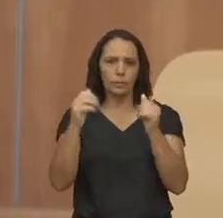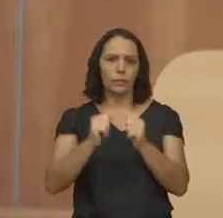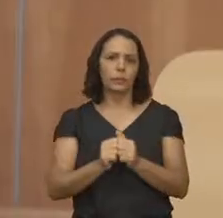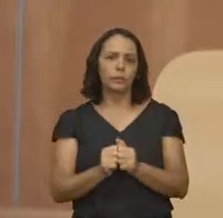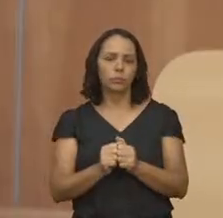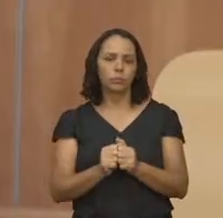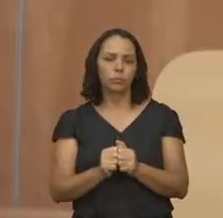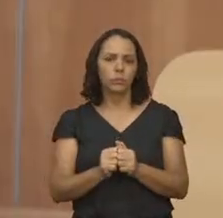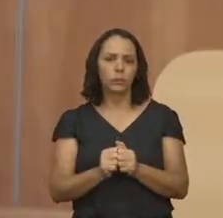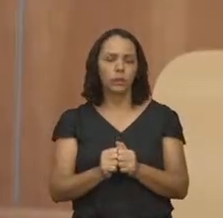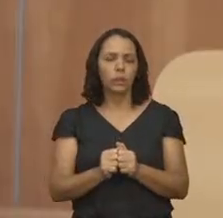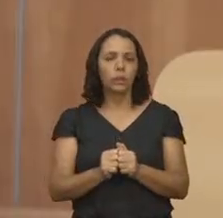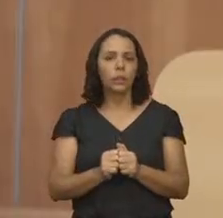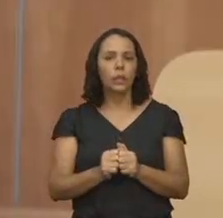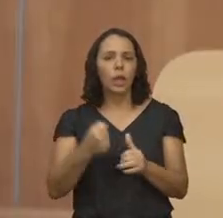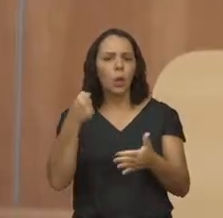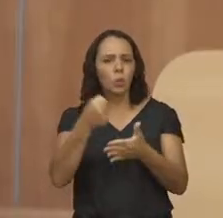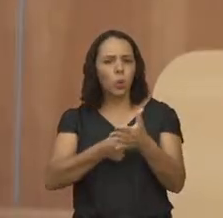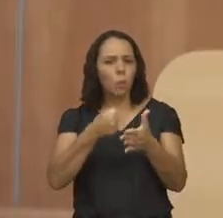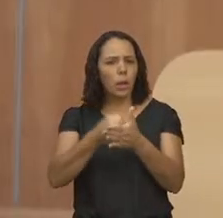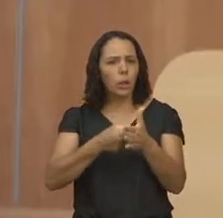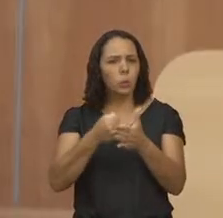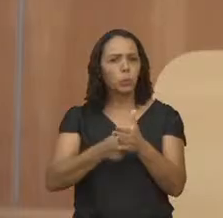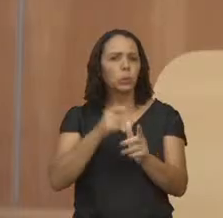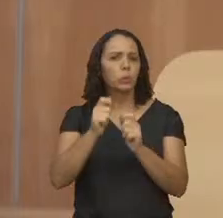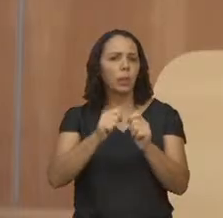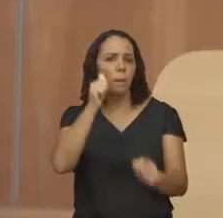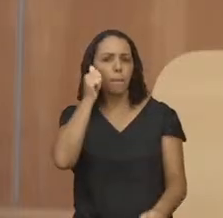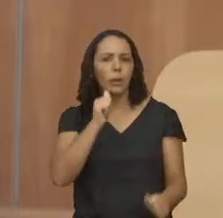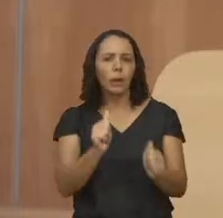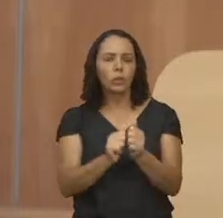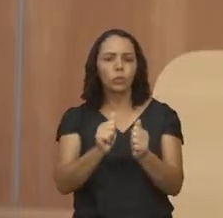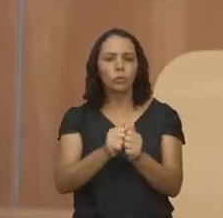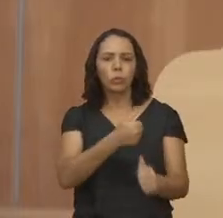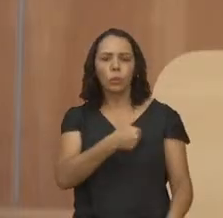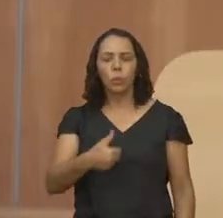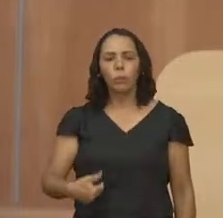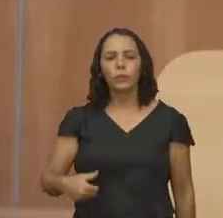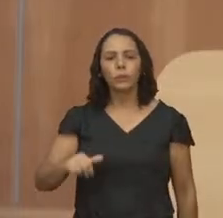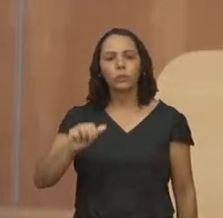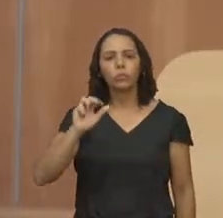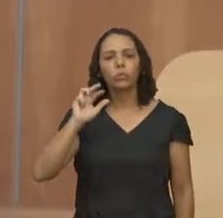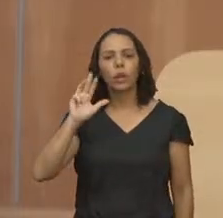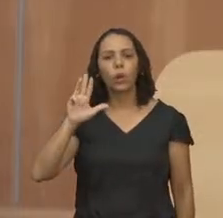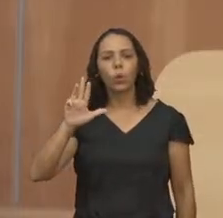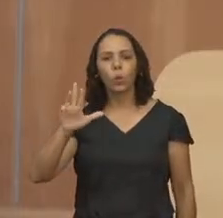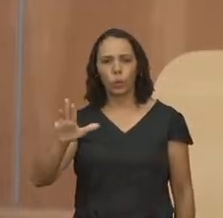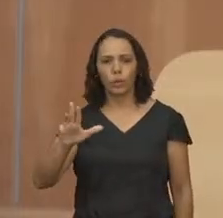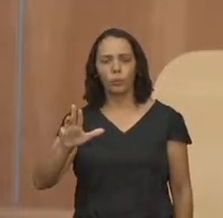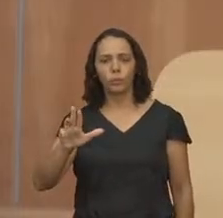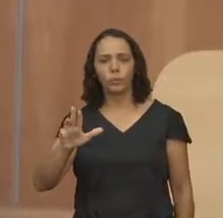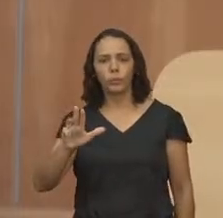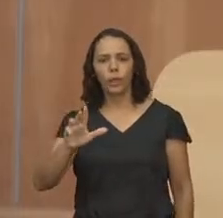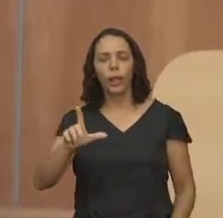ao presidente Lula. Já existe uma lei federal, não é, que garante. Essa lei é